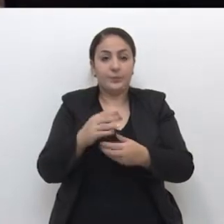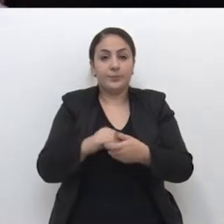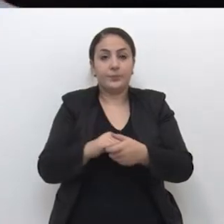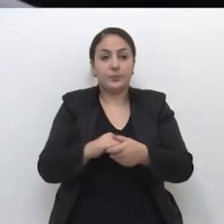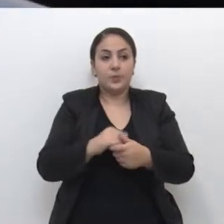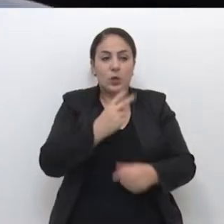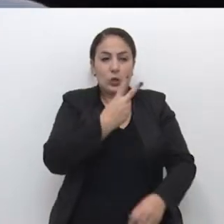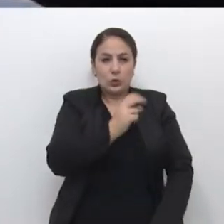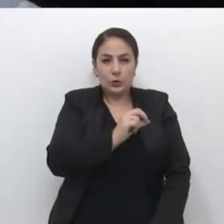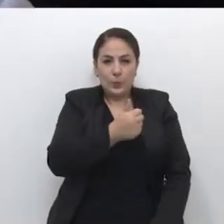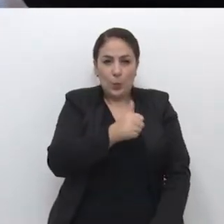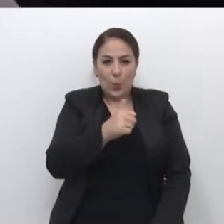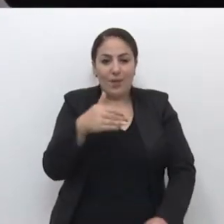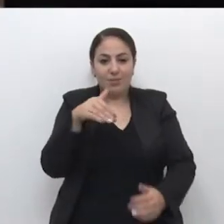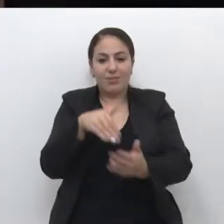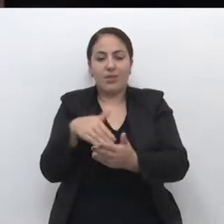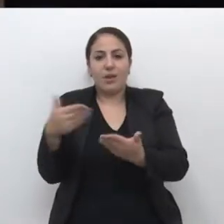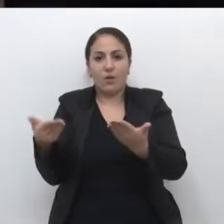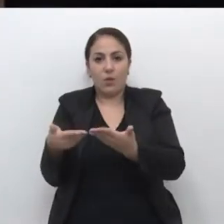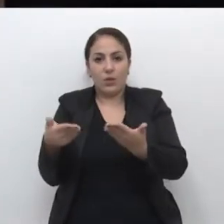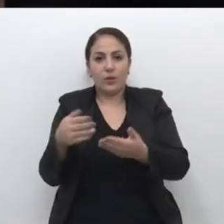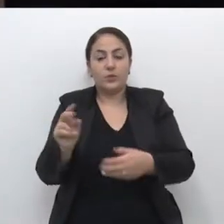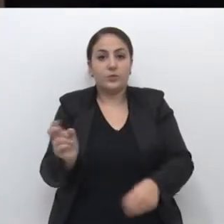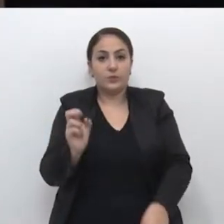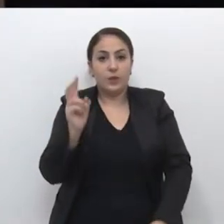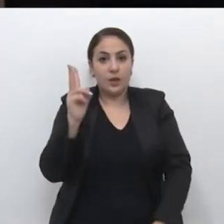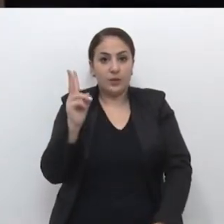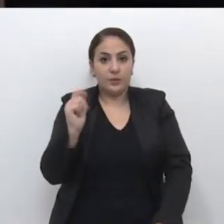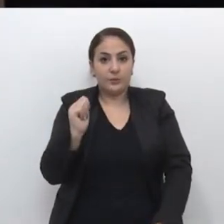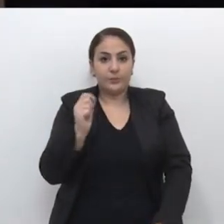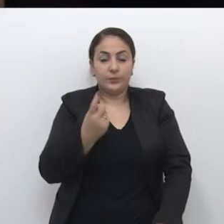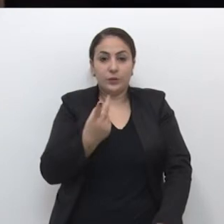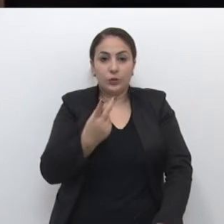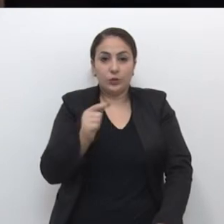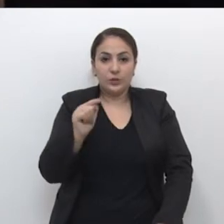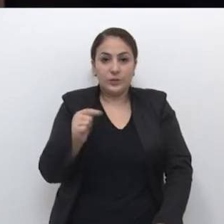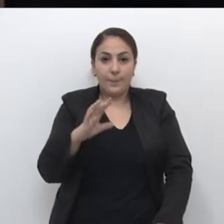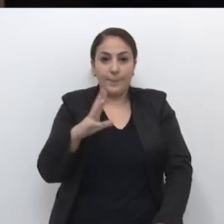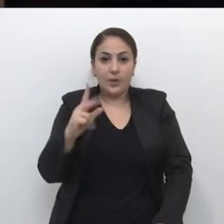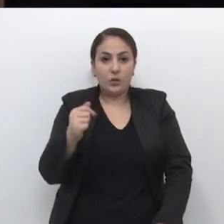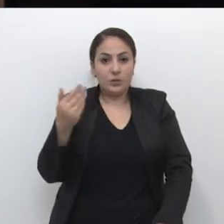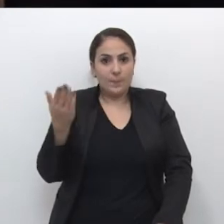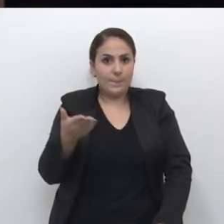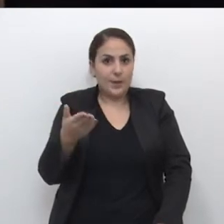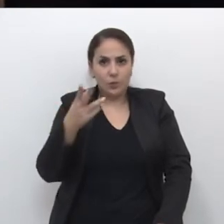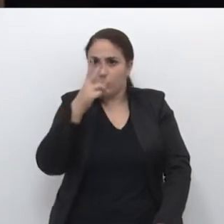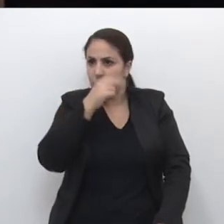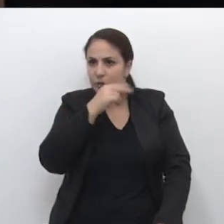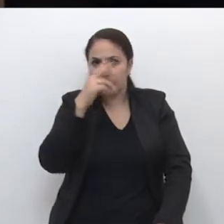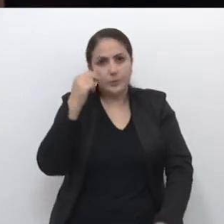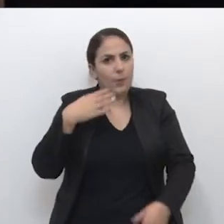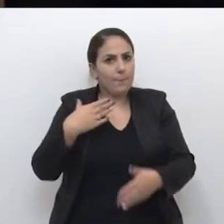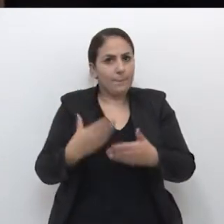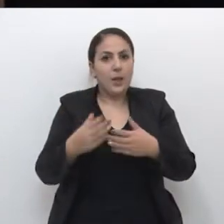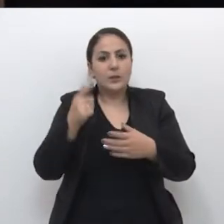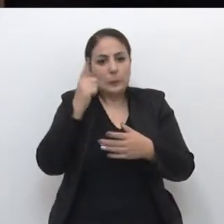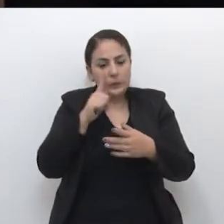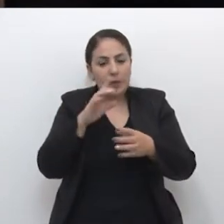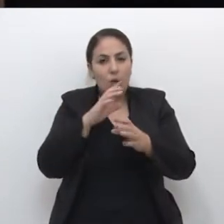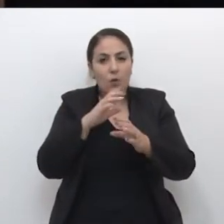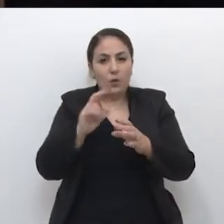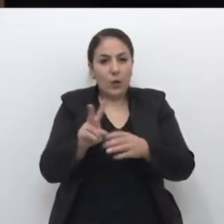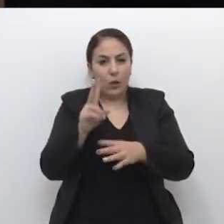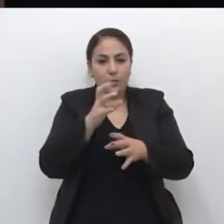o valor de 2011 até agora, e esse seria um valor de 12 milhões e meio. Então o município não perde, está corrigido.